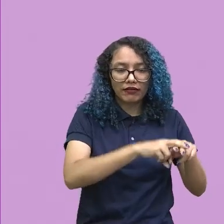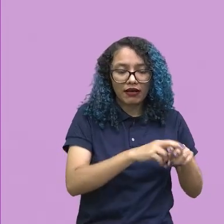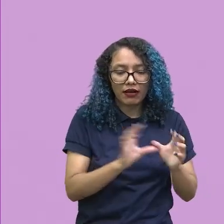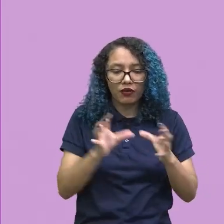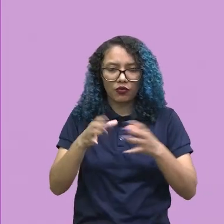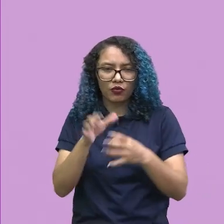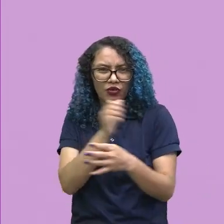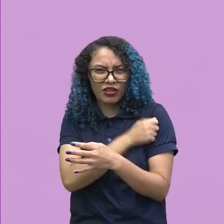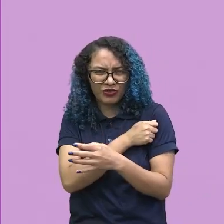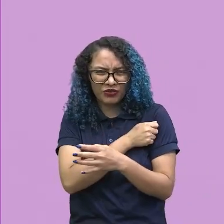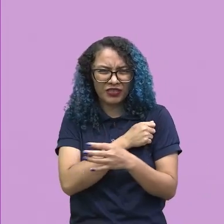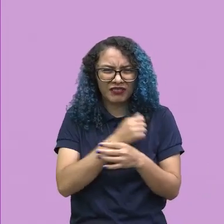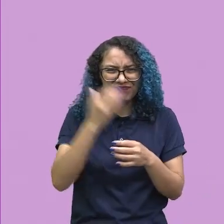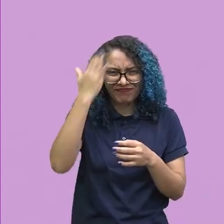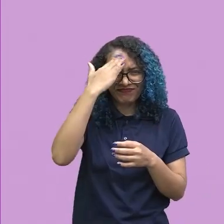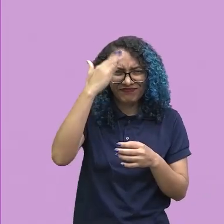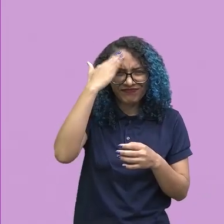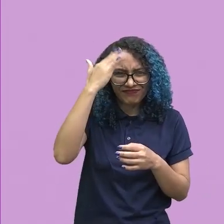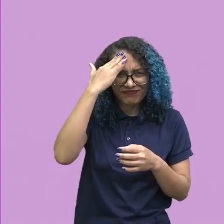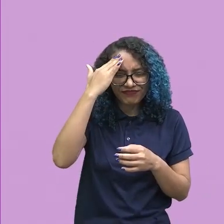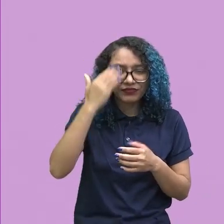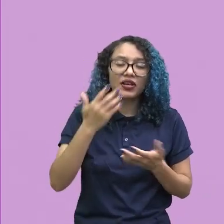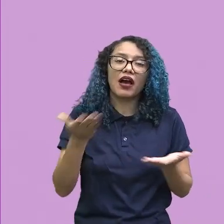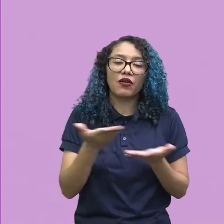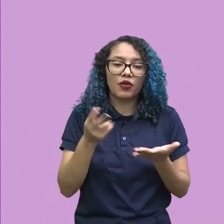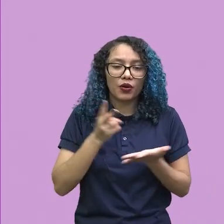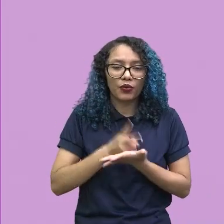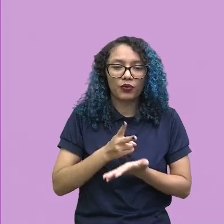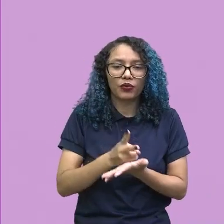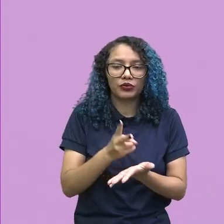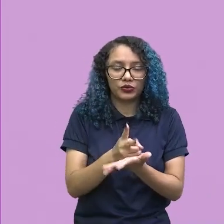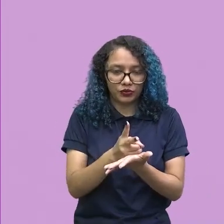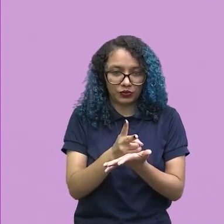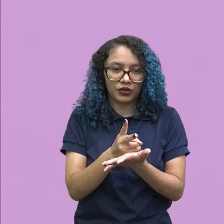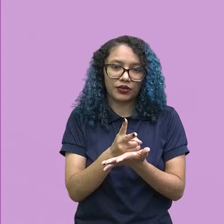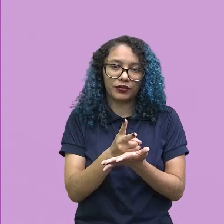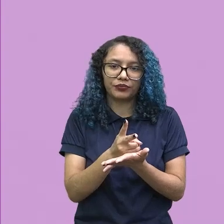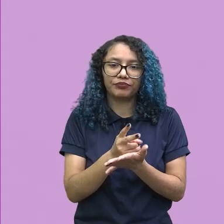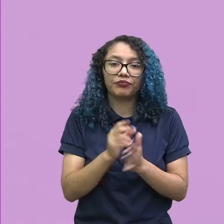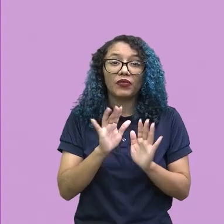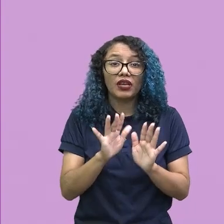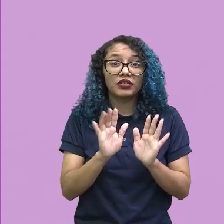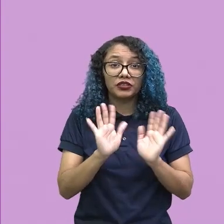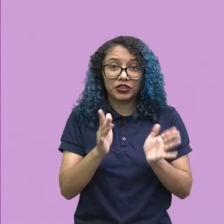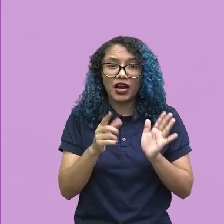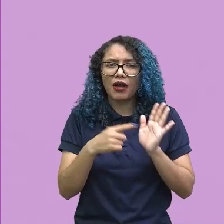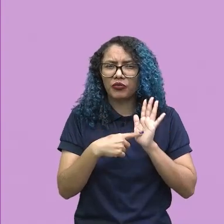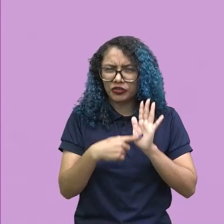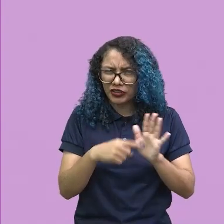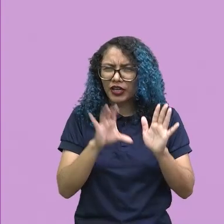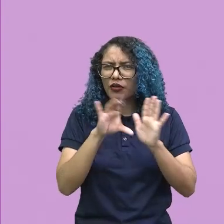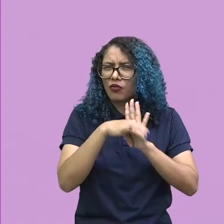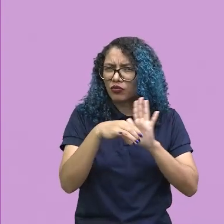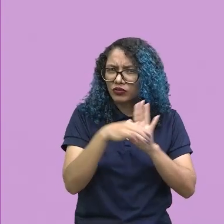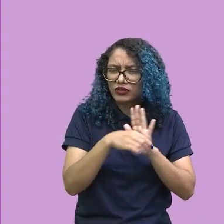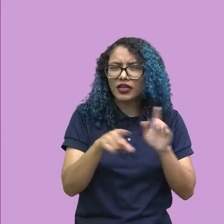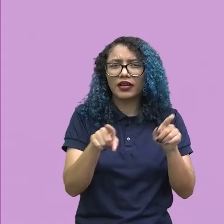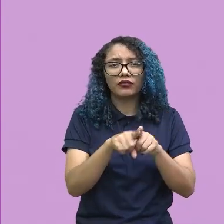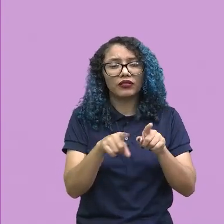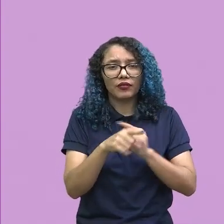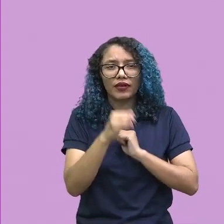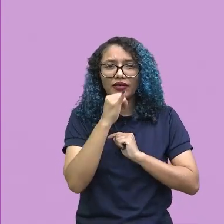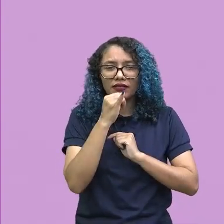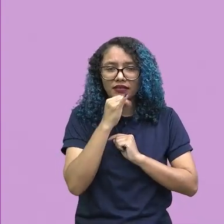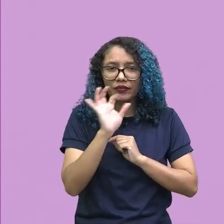para clarear um pouco mais as ideias? Então, vamos avançar aqui na nossa aula. E já que nós vimos definição, já que nós vimos ali um